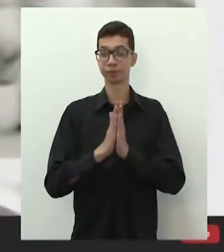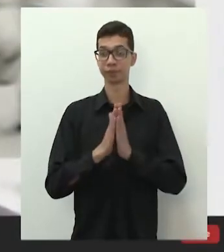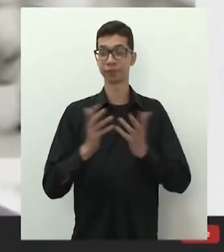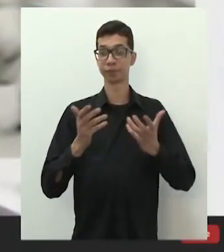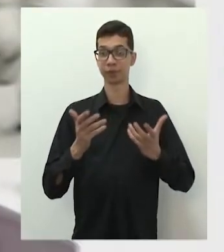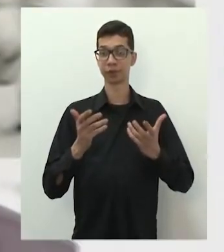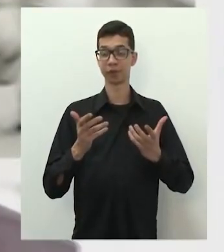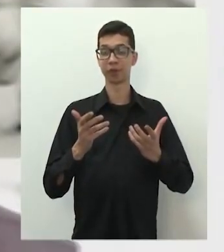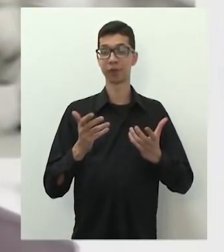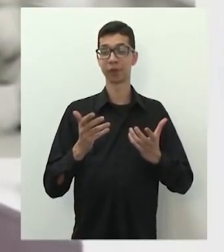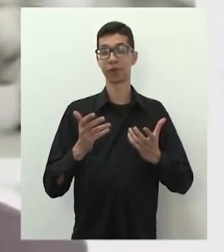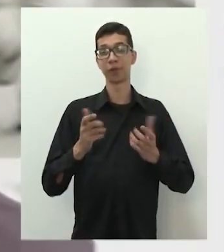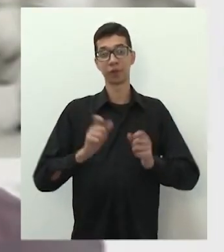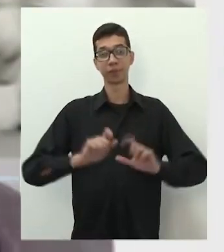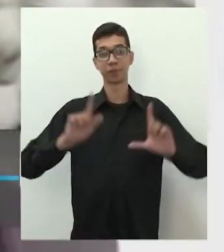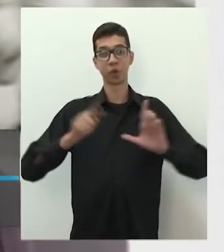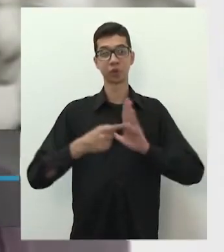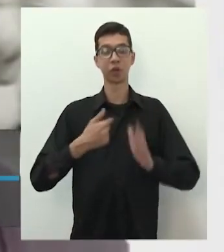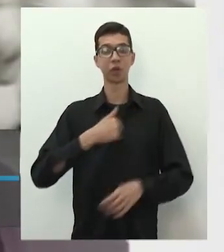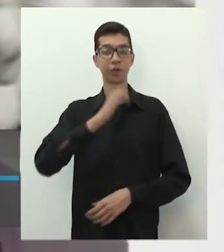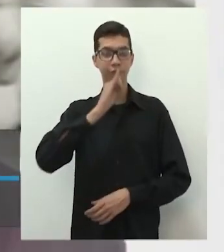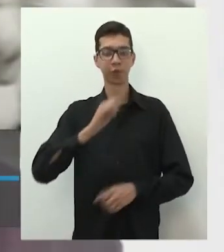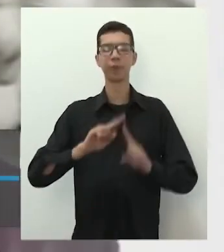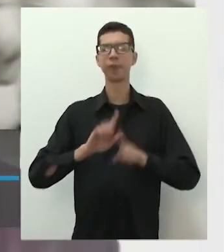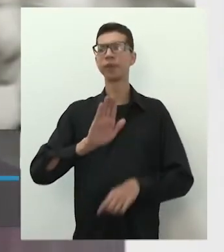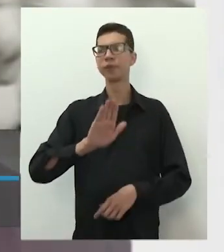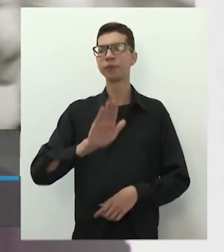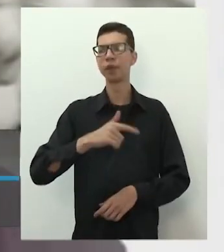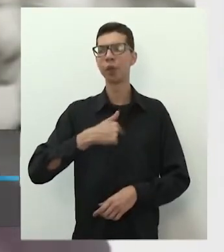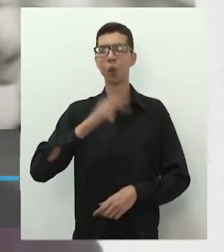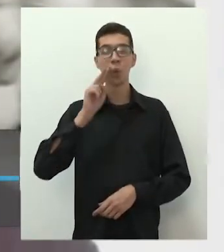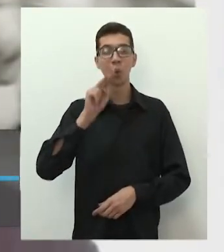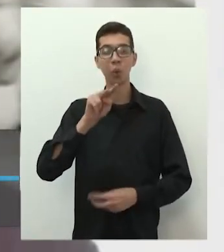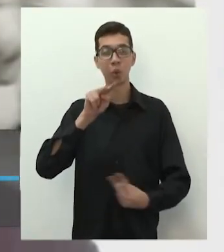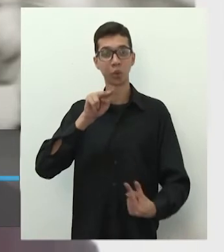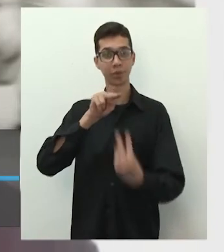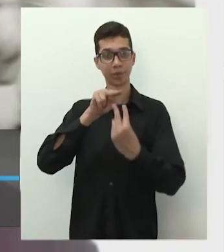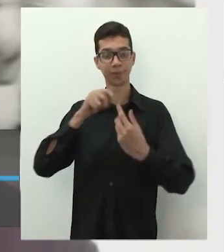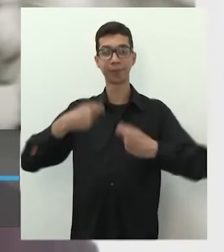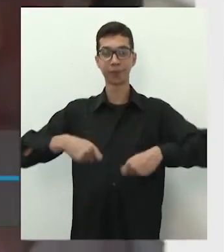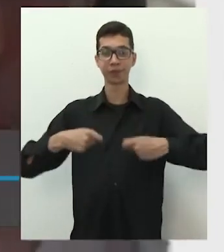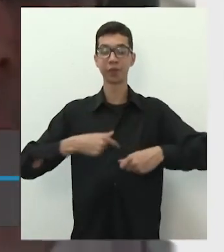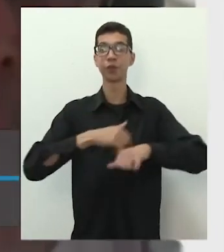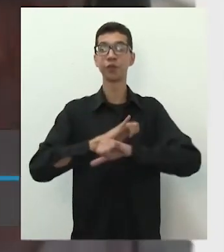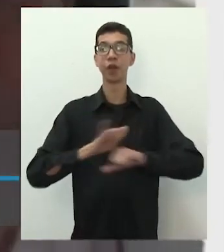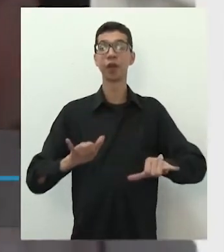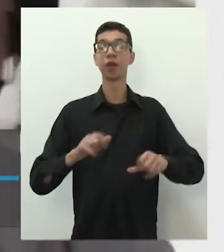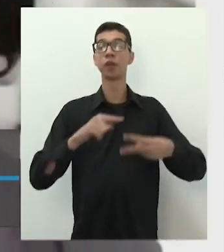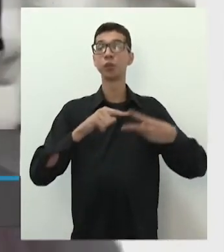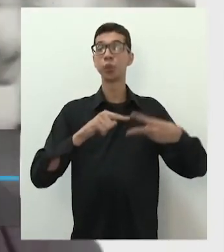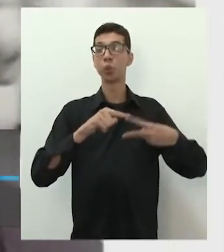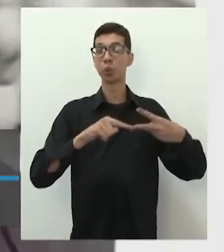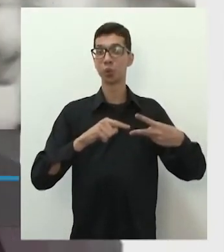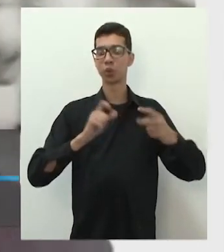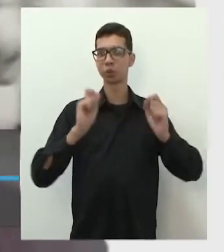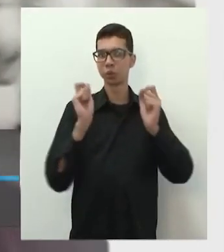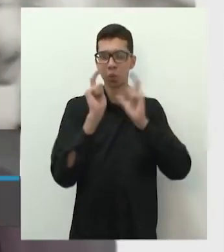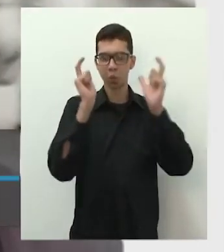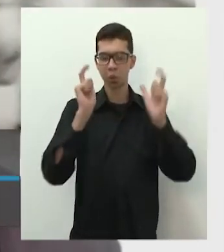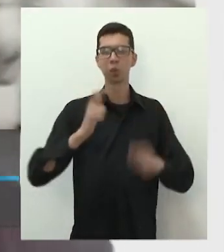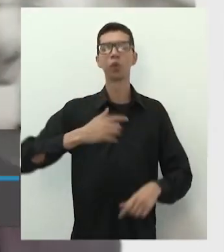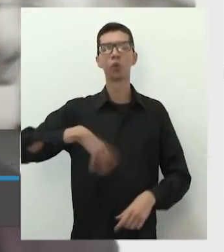treinamento, nem de discussão, porque todos vocês que trabalham com adolescentes, trabalham em escola, sabem disso. Mas